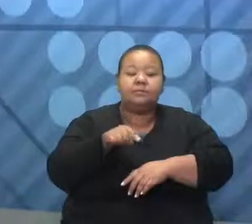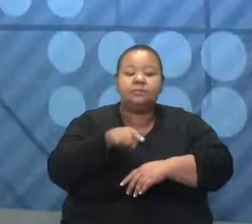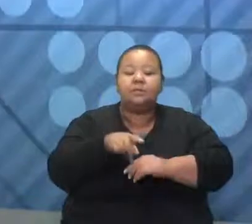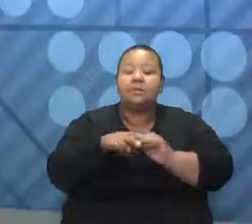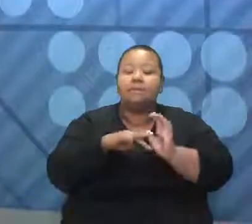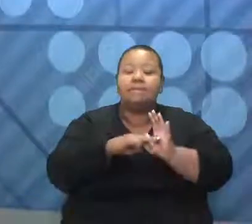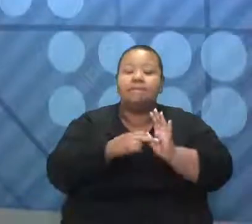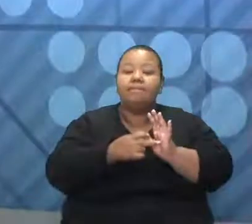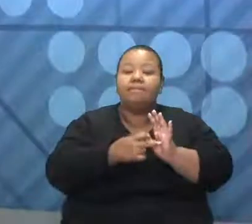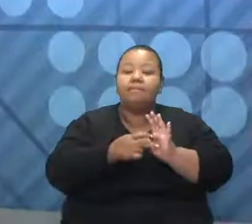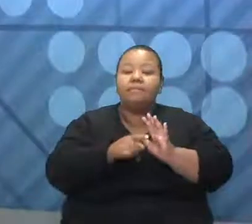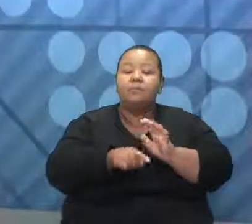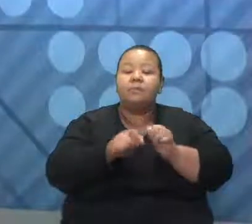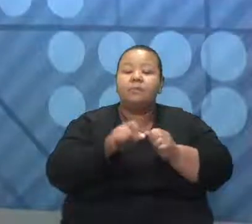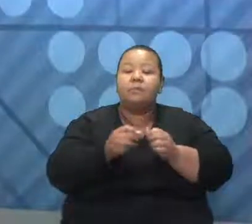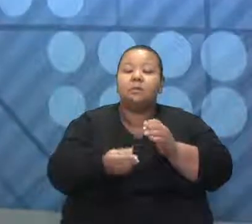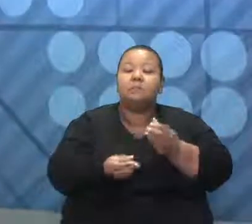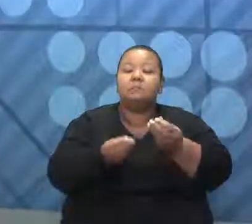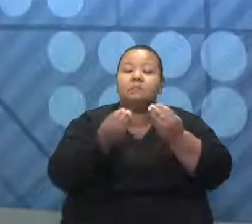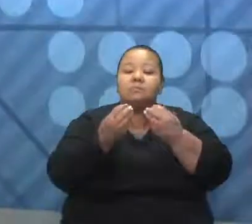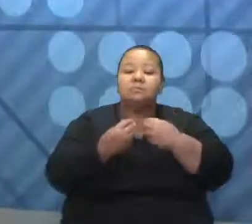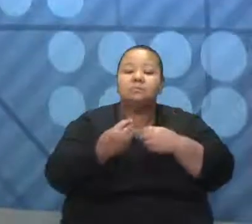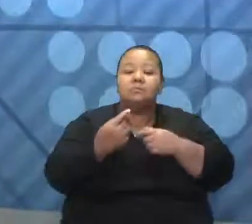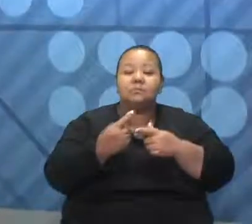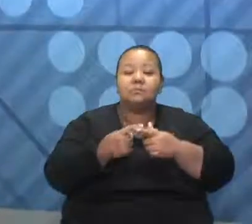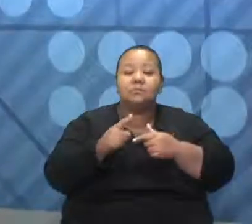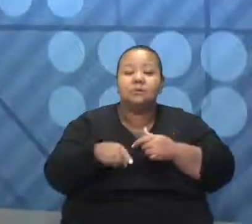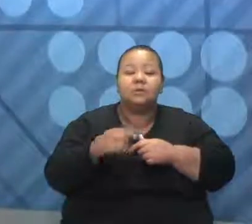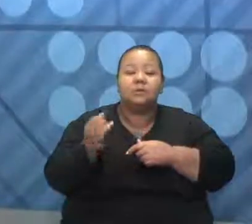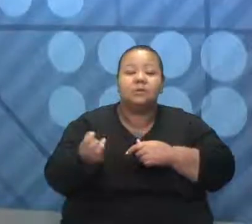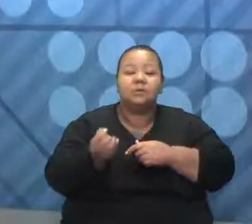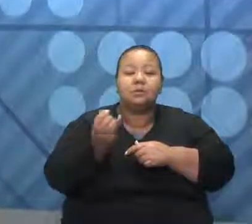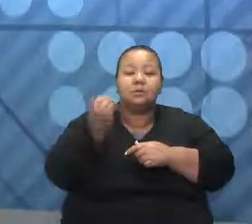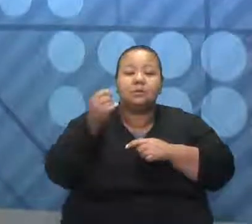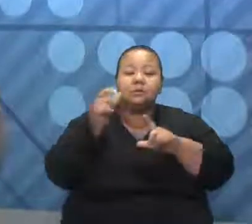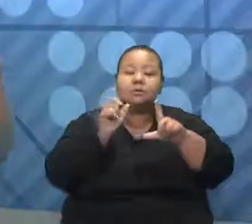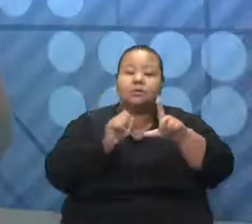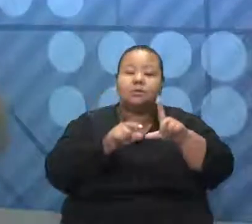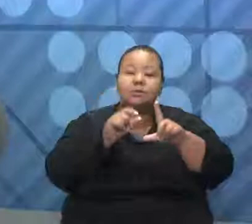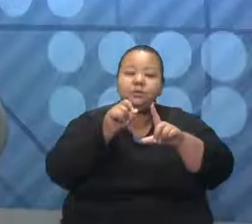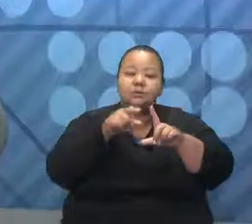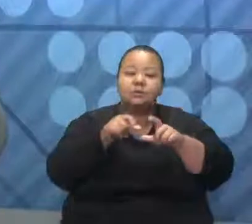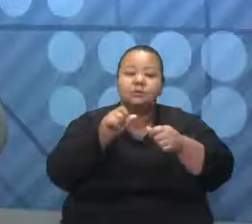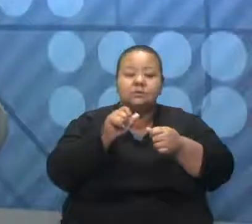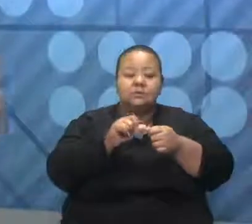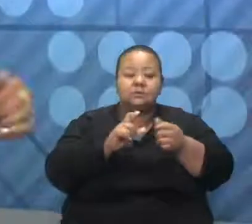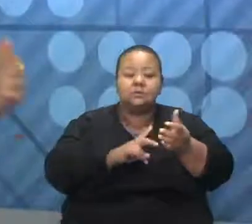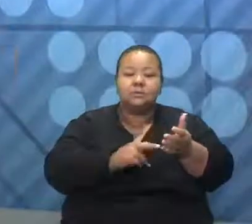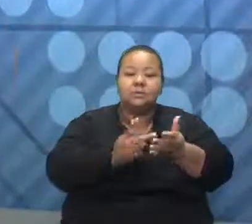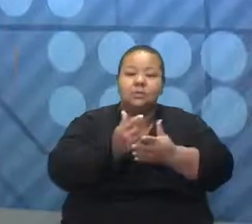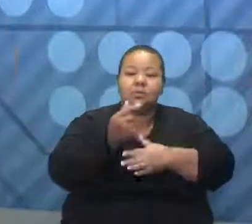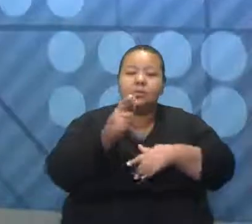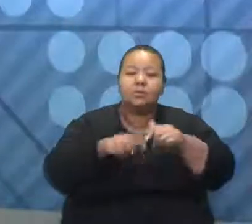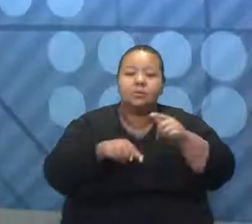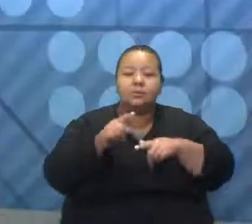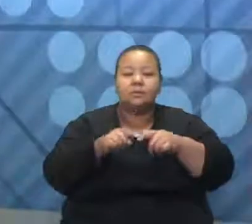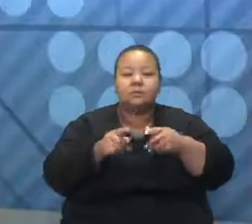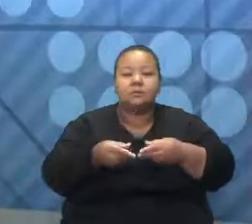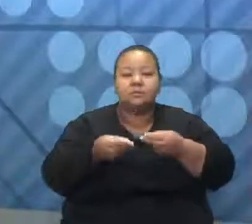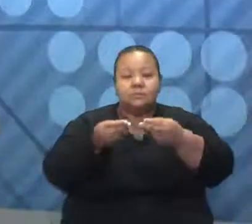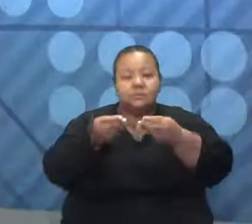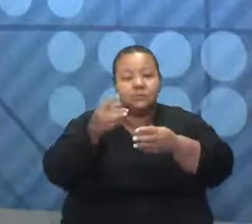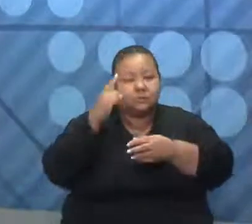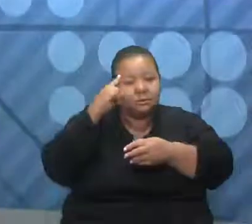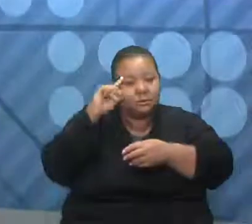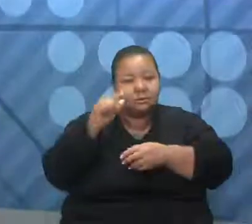gerou ele? O que ocasionou? Por que é tão importante o setor de logística? Se você faz uma compra de uma mercadoria que é para ser entregue no dia